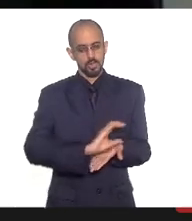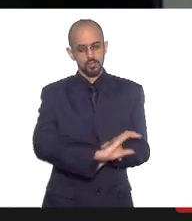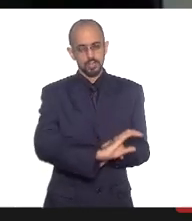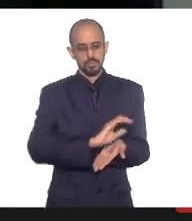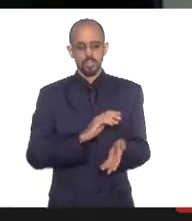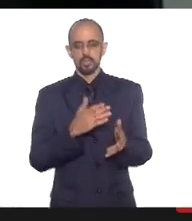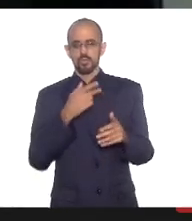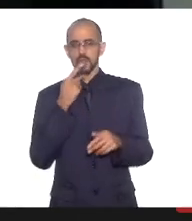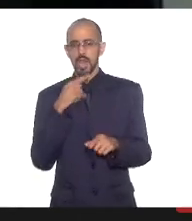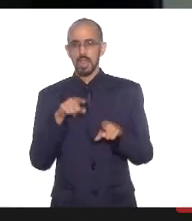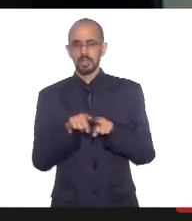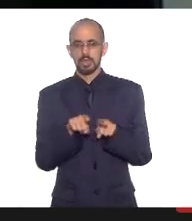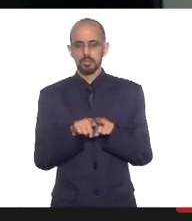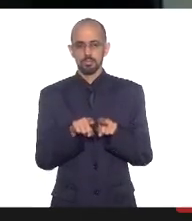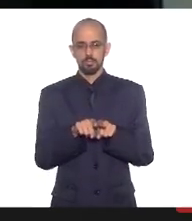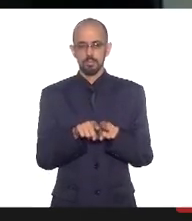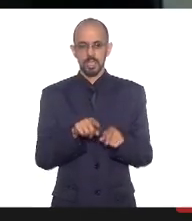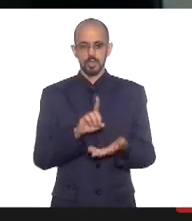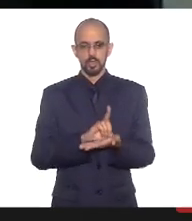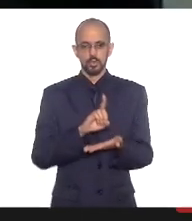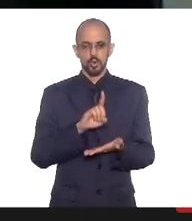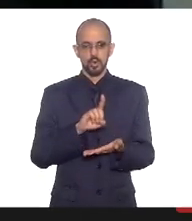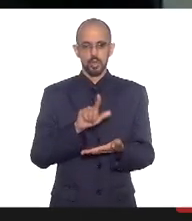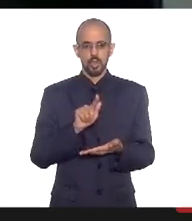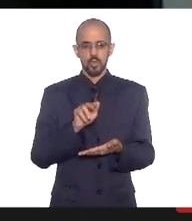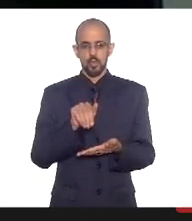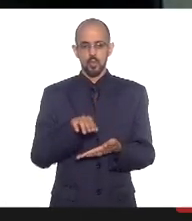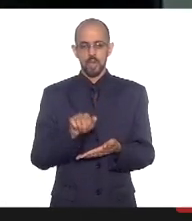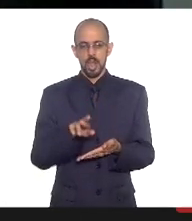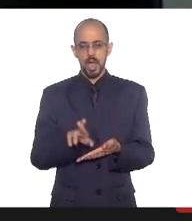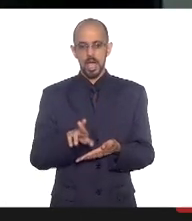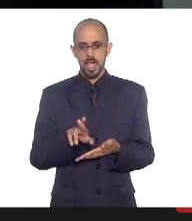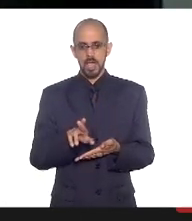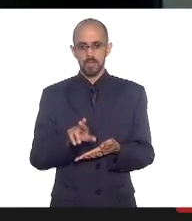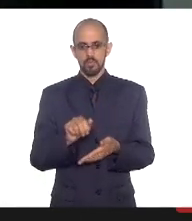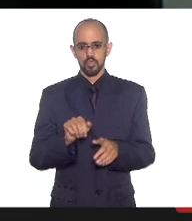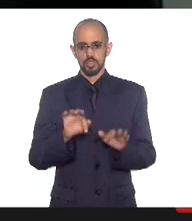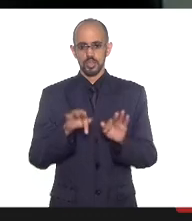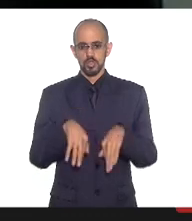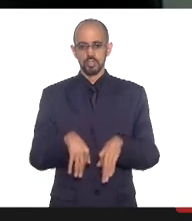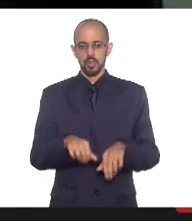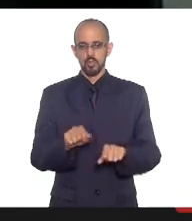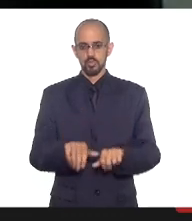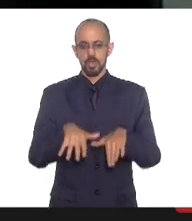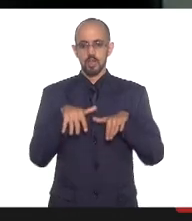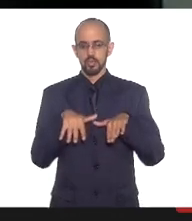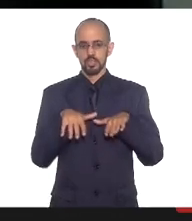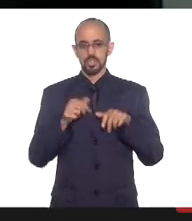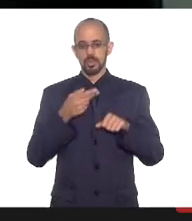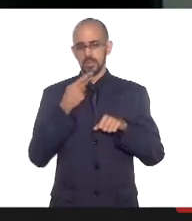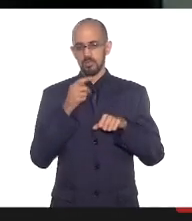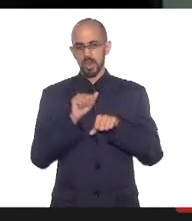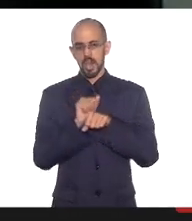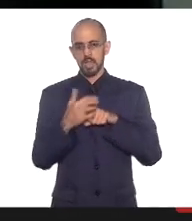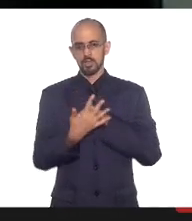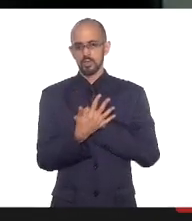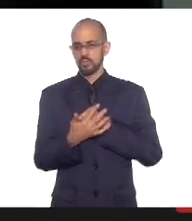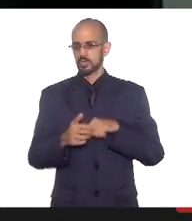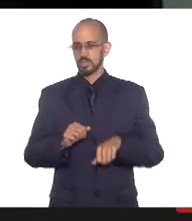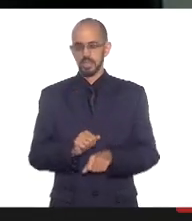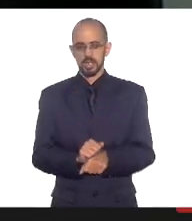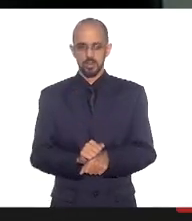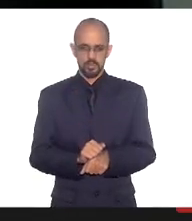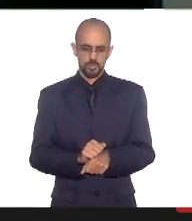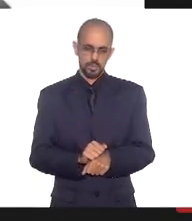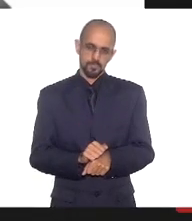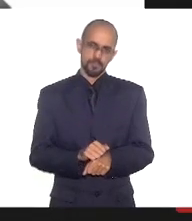poder dizer dragonar que essa fosse a nossa última audiência para tratar dos problemas da covid-19 ou